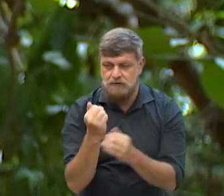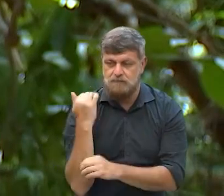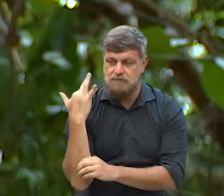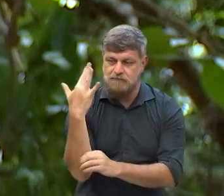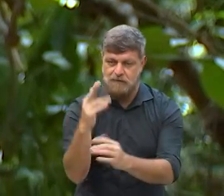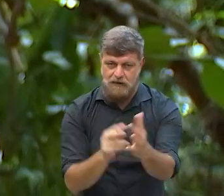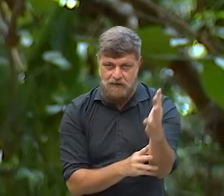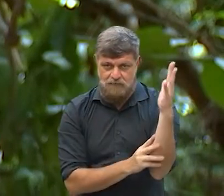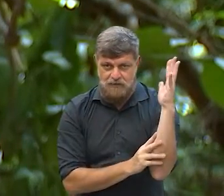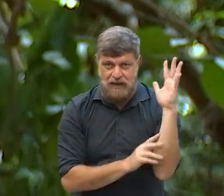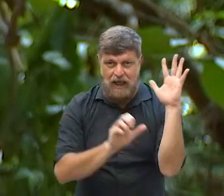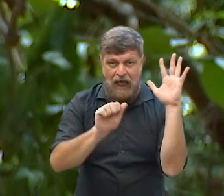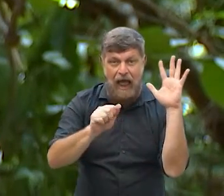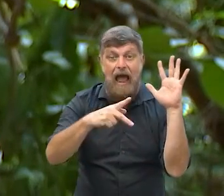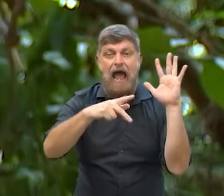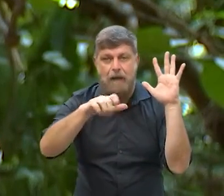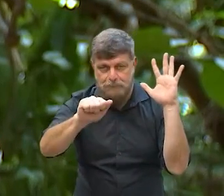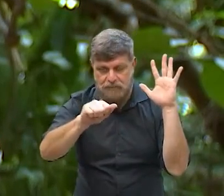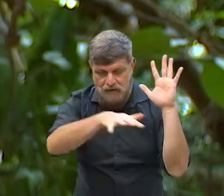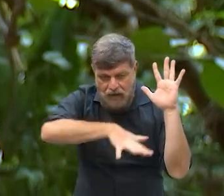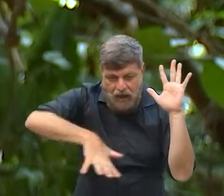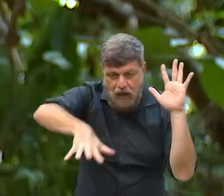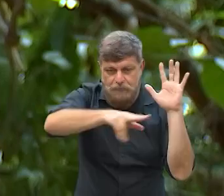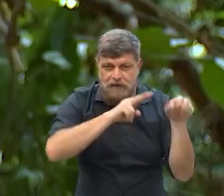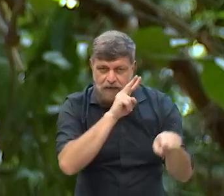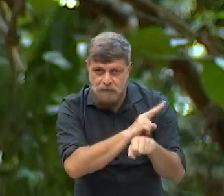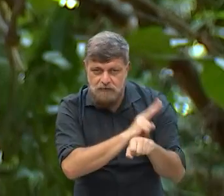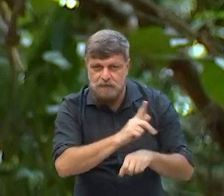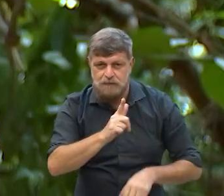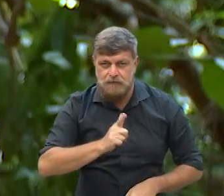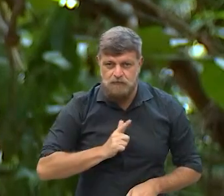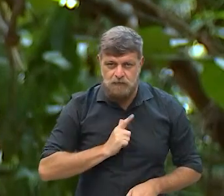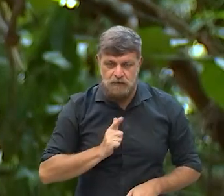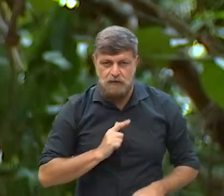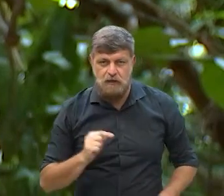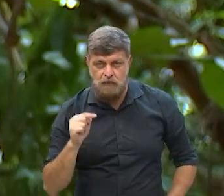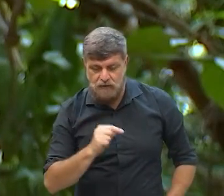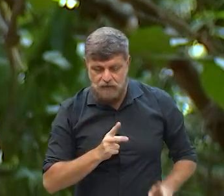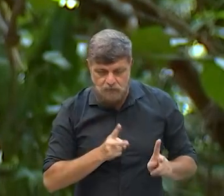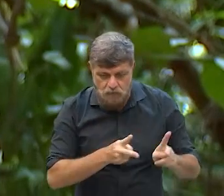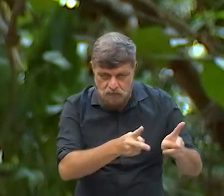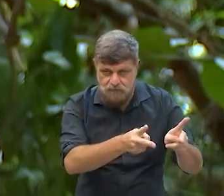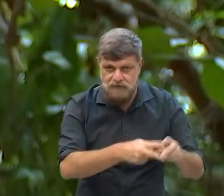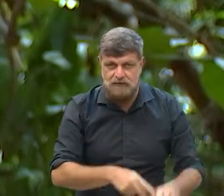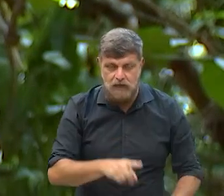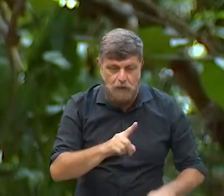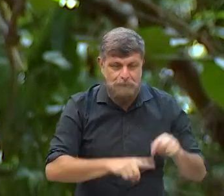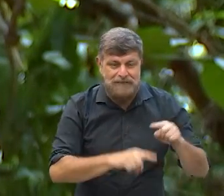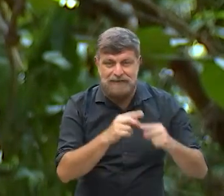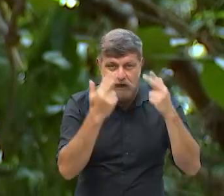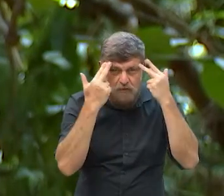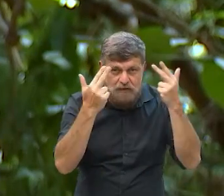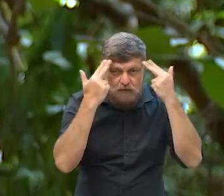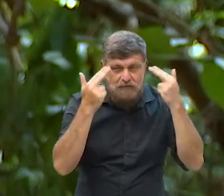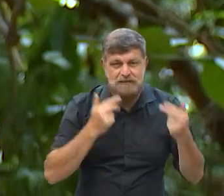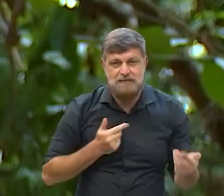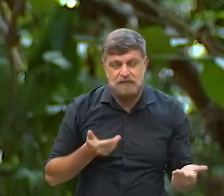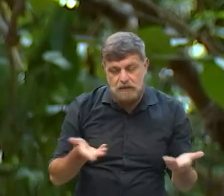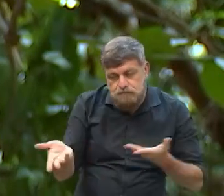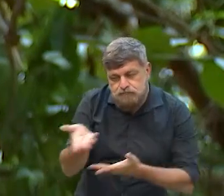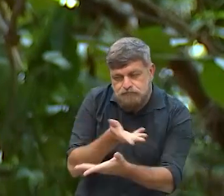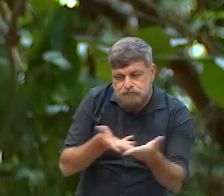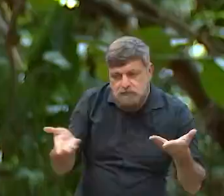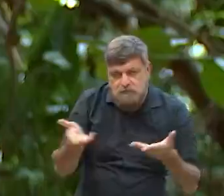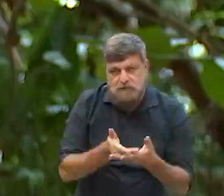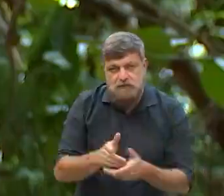tipo de unidade, de área protegida, em que eu tenho tanto a preservação desses recursos naturais, mas que podem ser compatibilizados